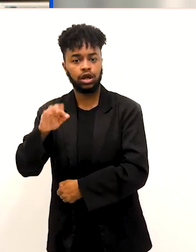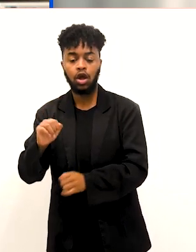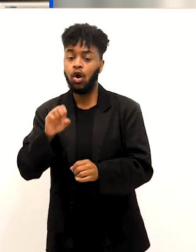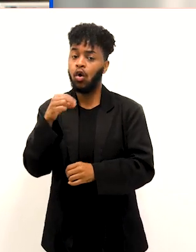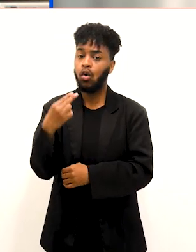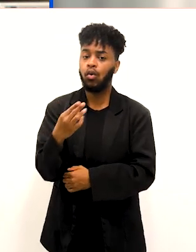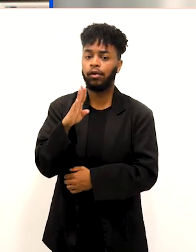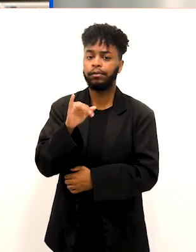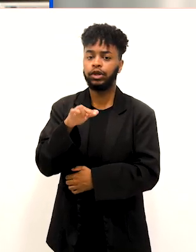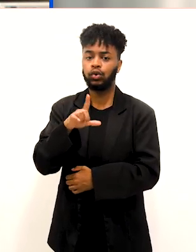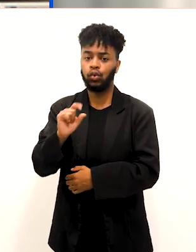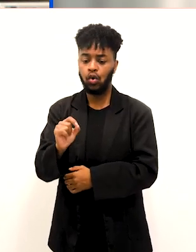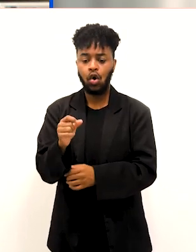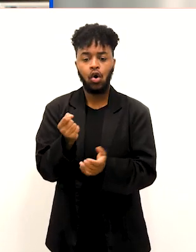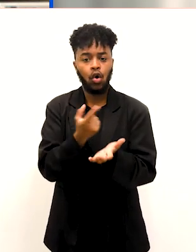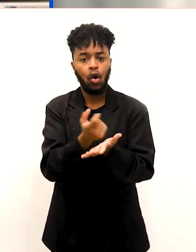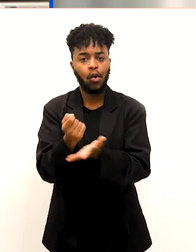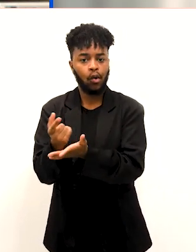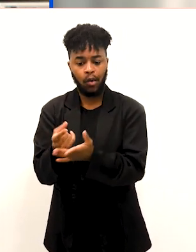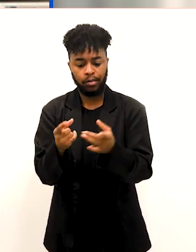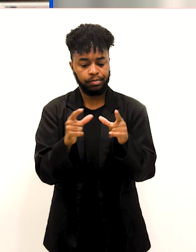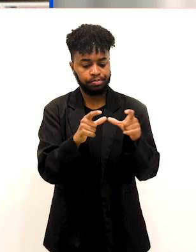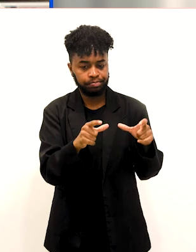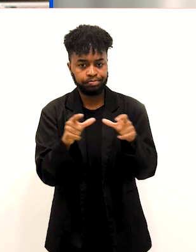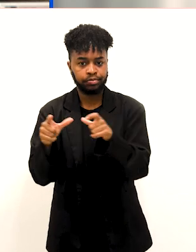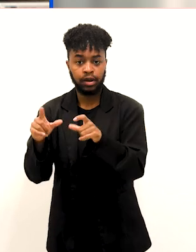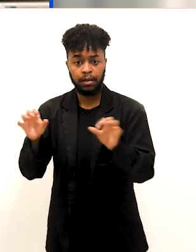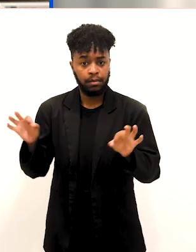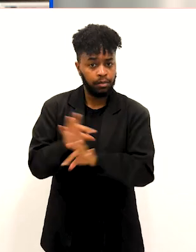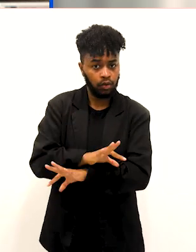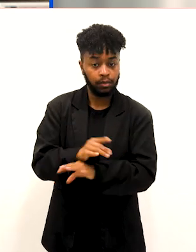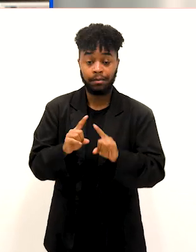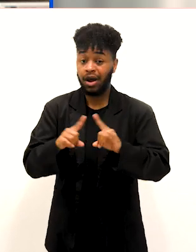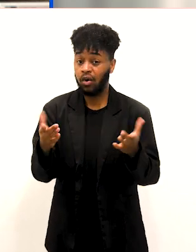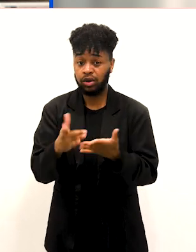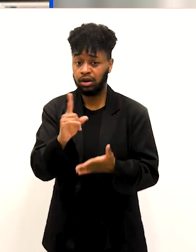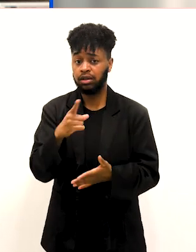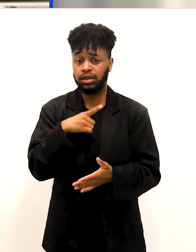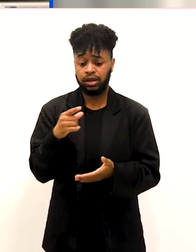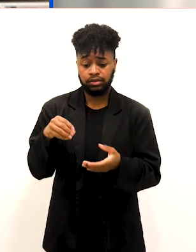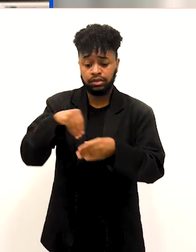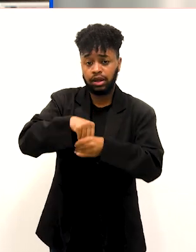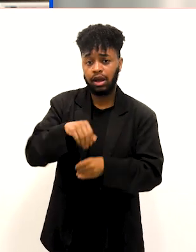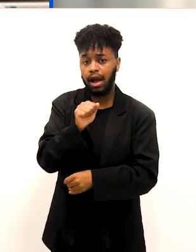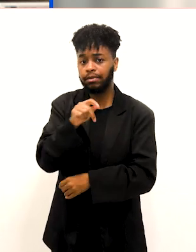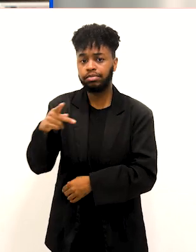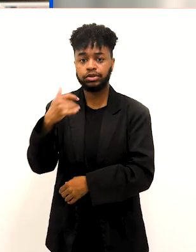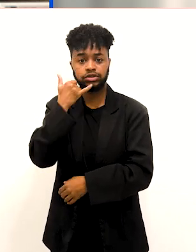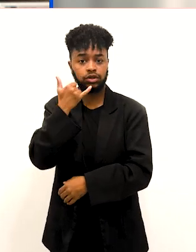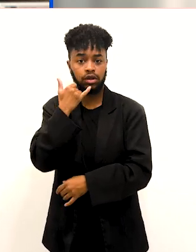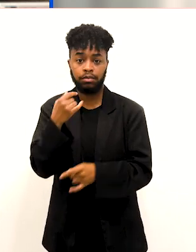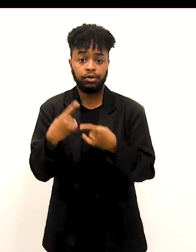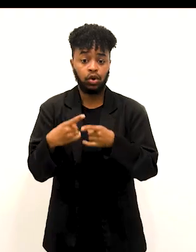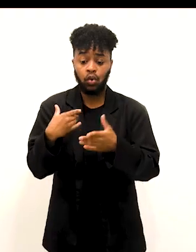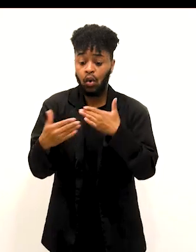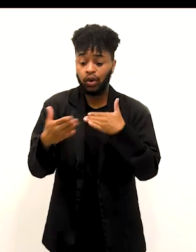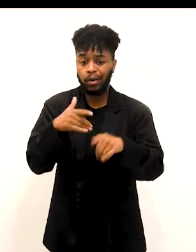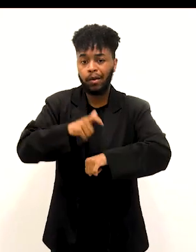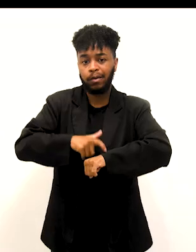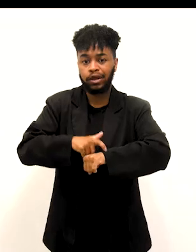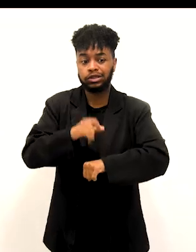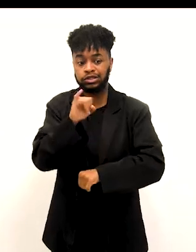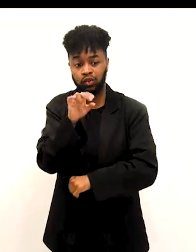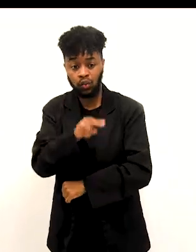bingo, você compra 2, 3 cartelas e ali acabou o problema. Hoje o lazer, ele acontece no aplicativo do celular, em que cada fração